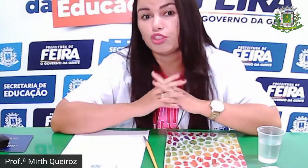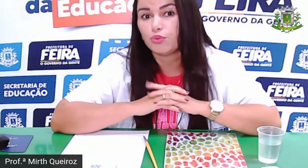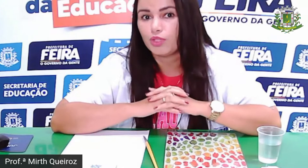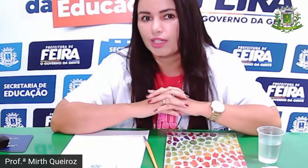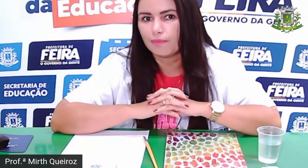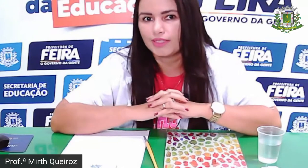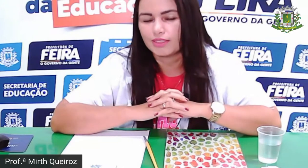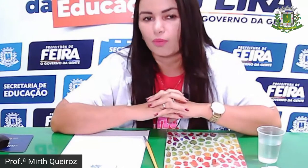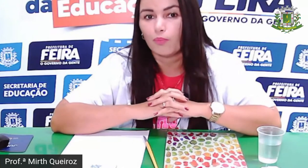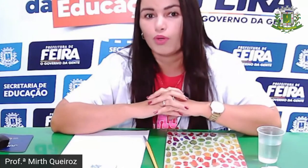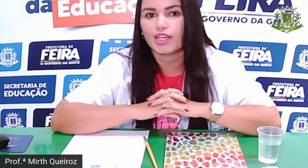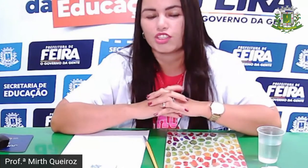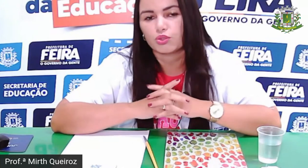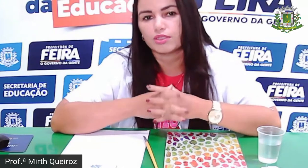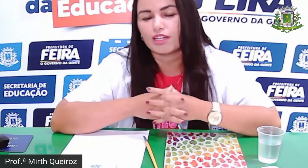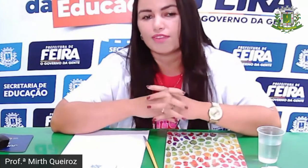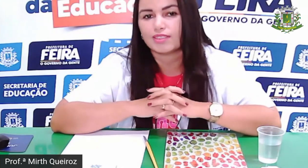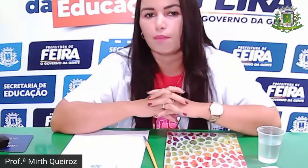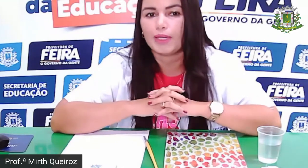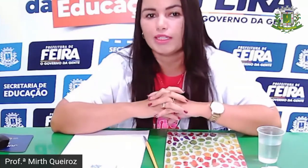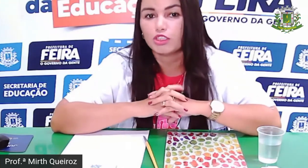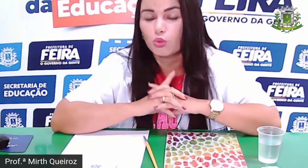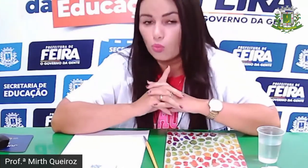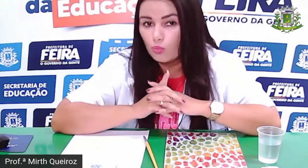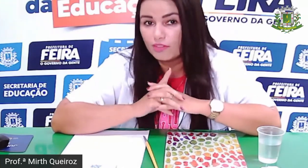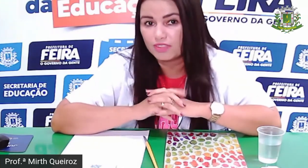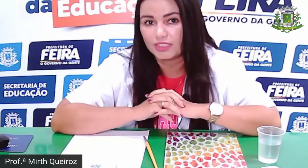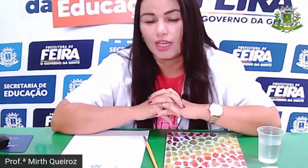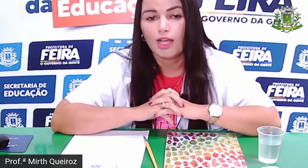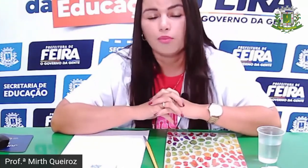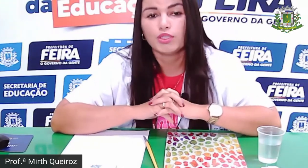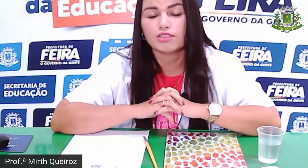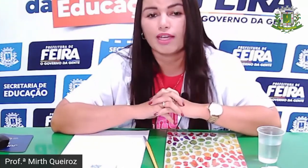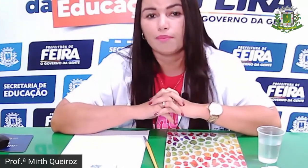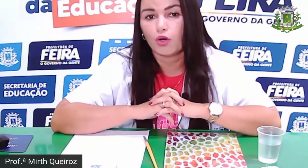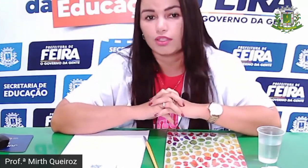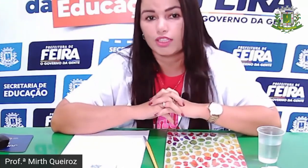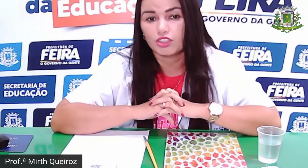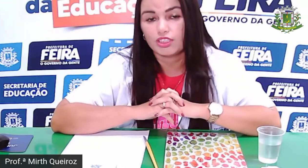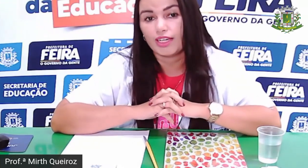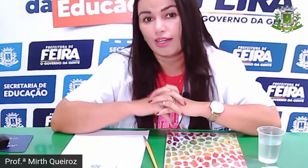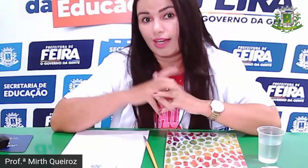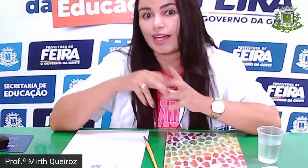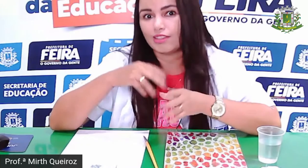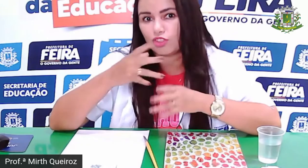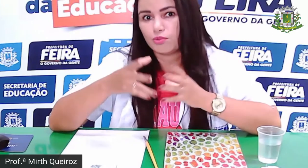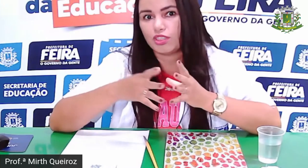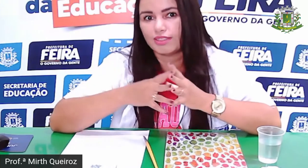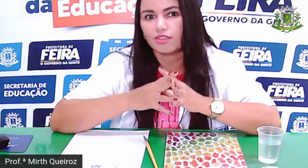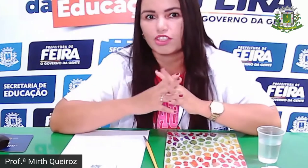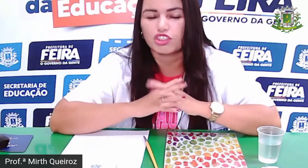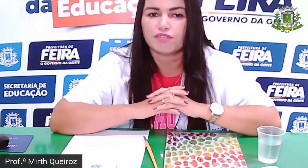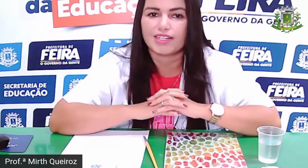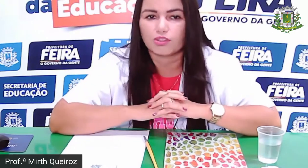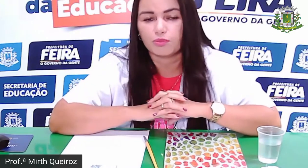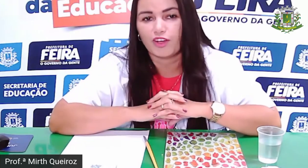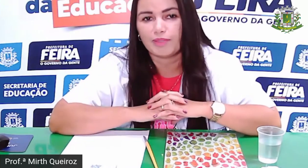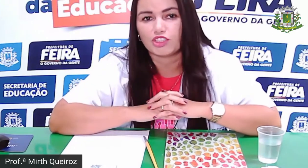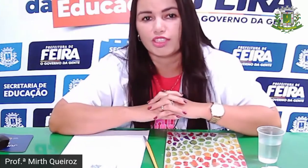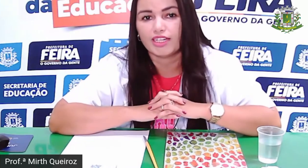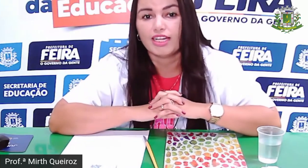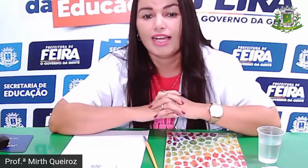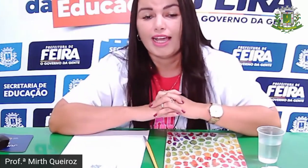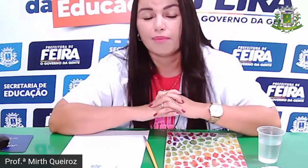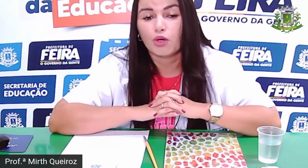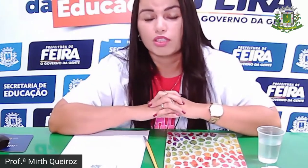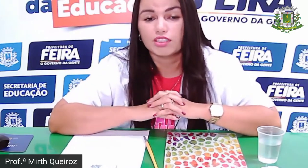tipo de única impressão, porque a gente consegue fazer apenas uma vez. Por isso que é importante, né, a cada tipo de desenho que a gente faz, obviamente,